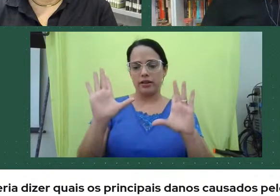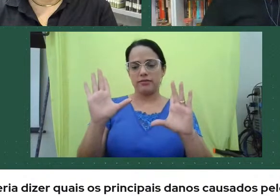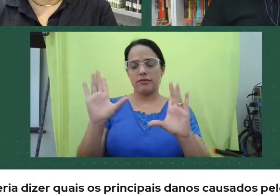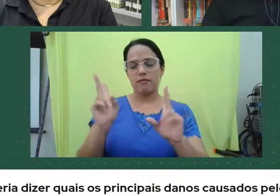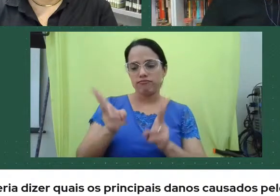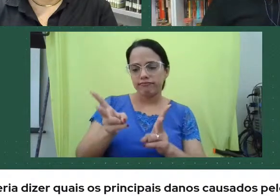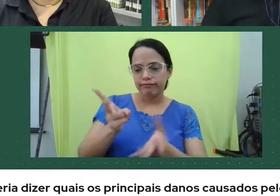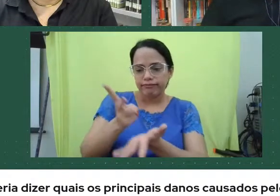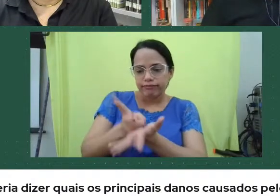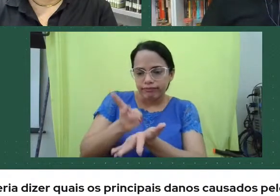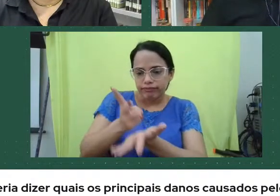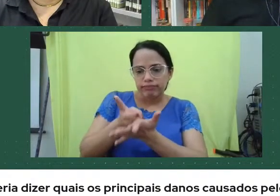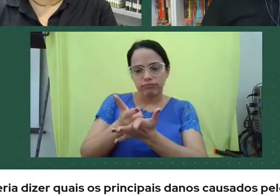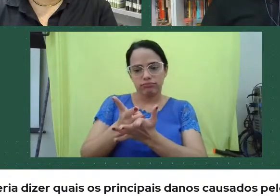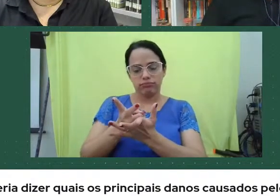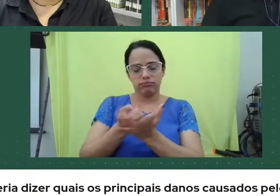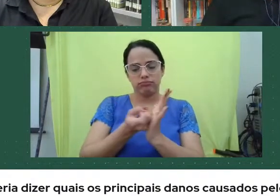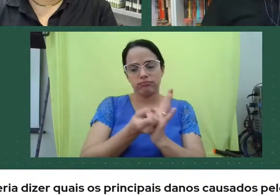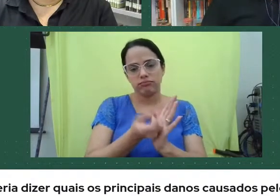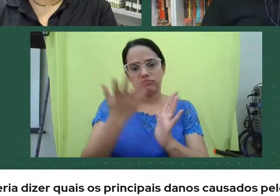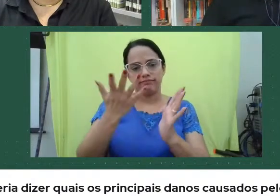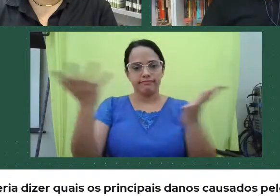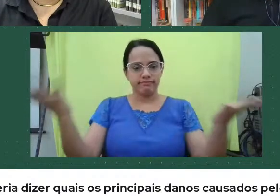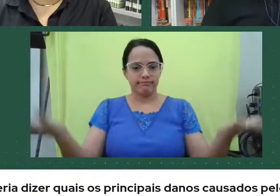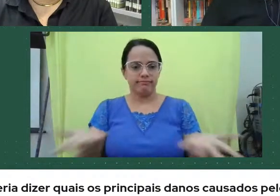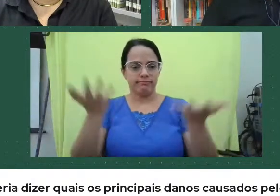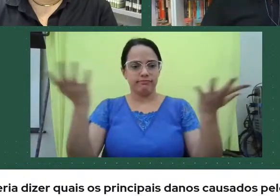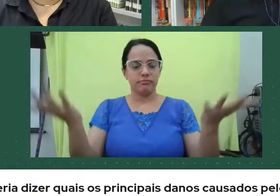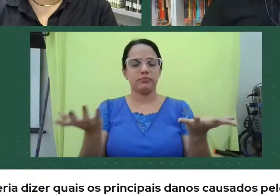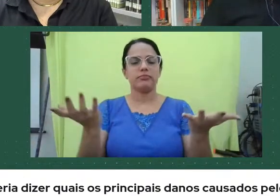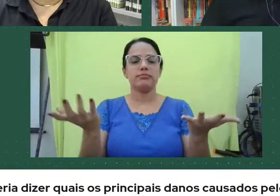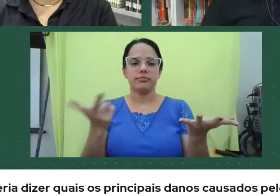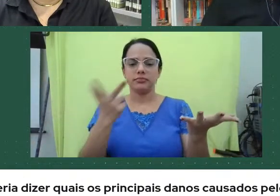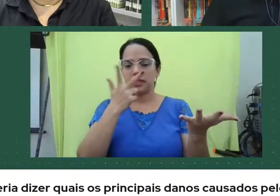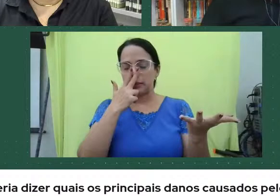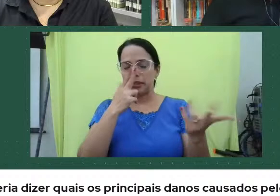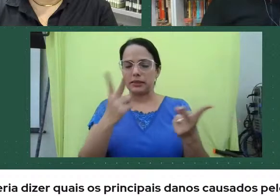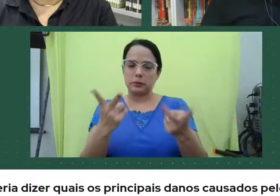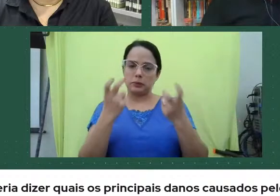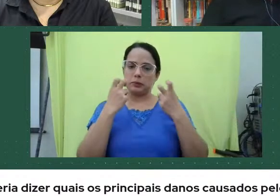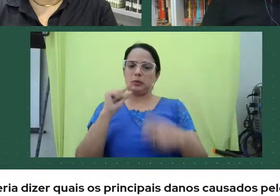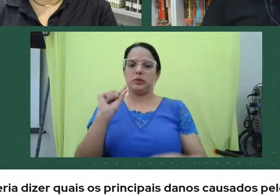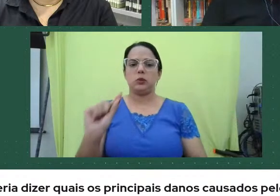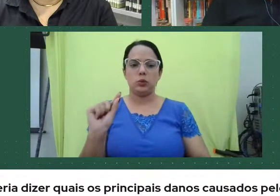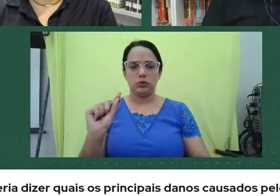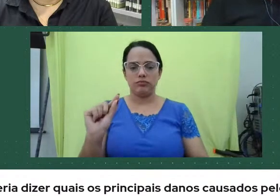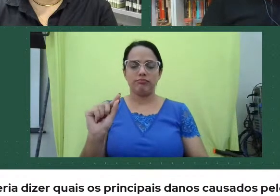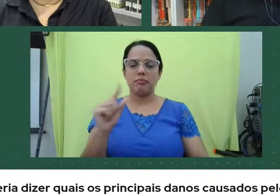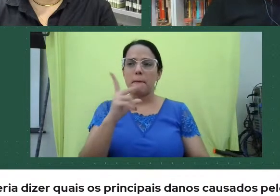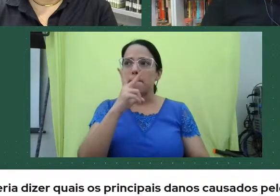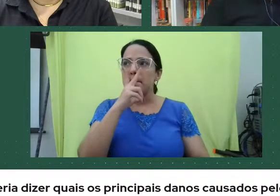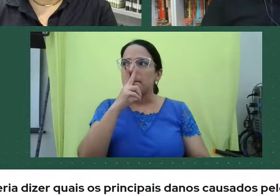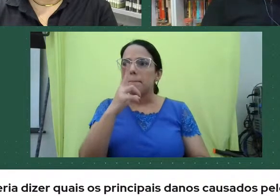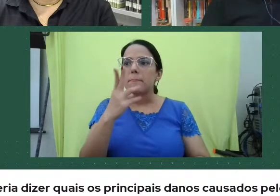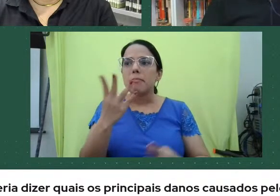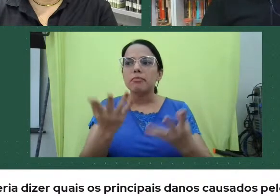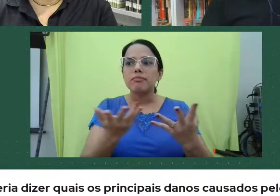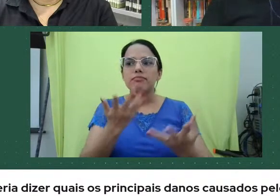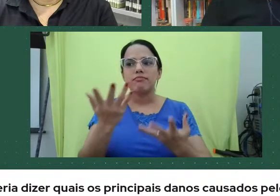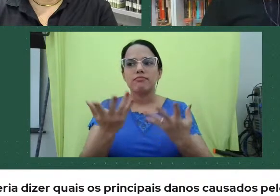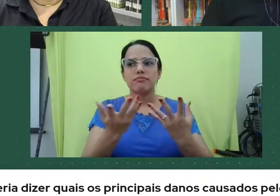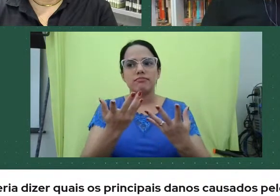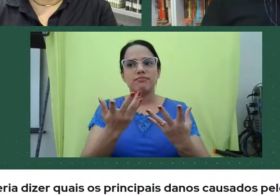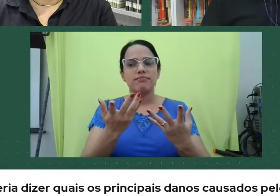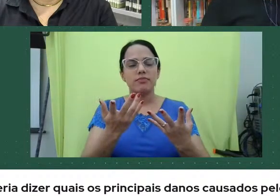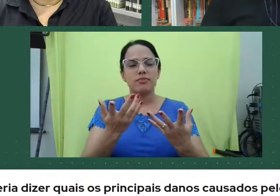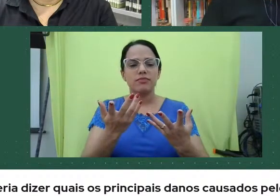de pluralizar e de incentivar essas instituições, a gente tem visto uma certa... Certo não,